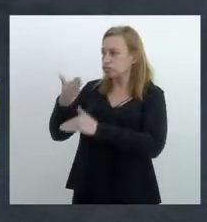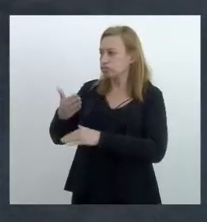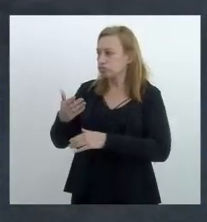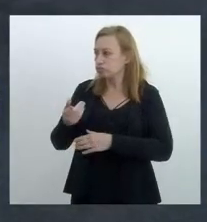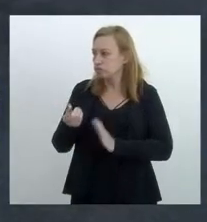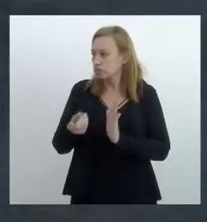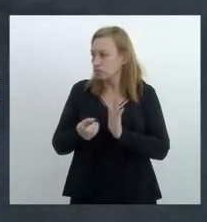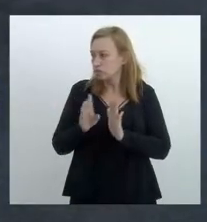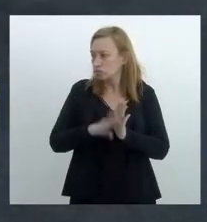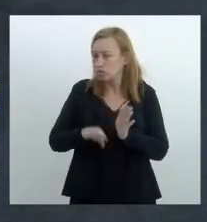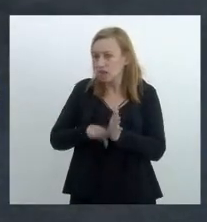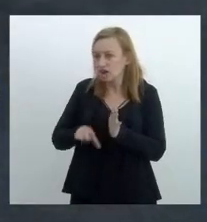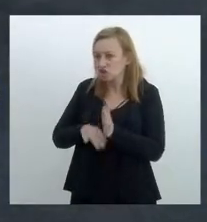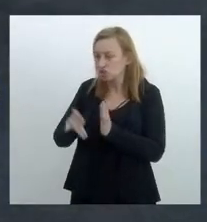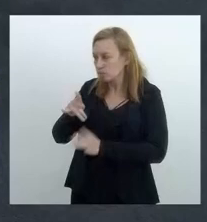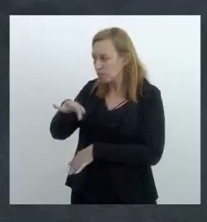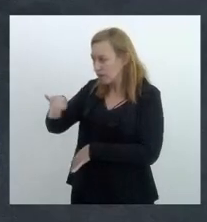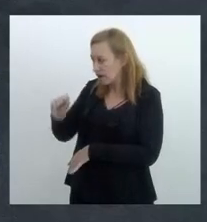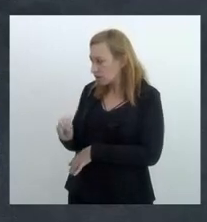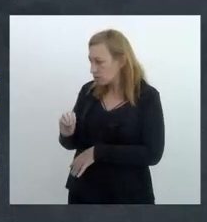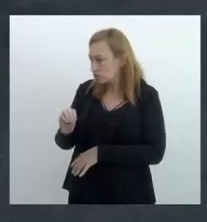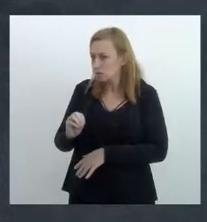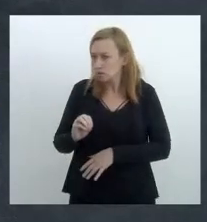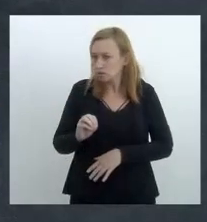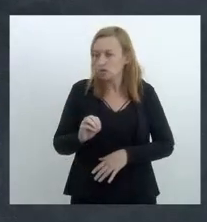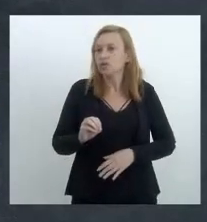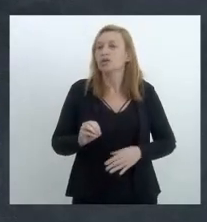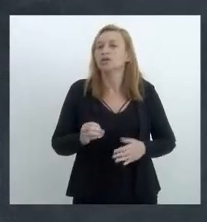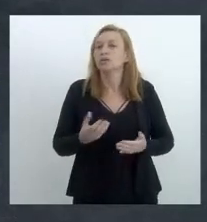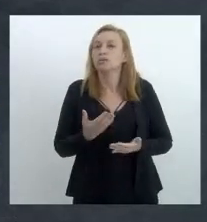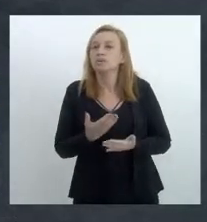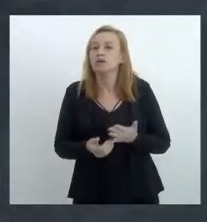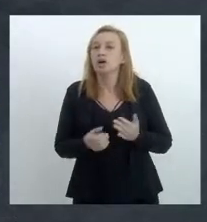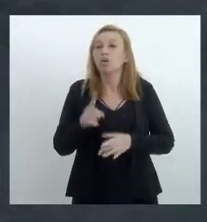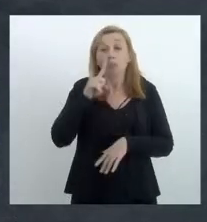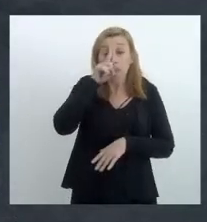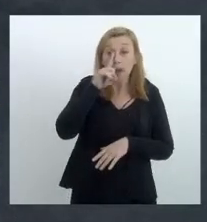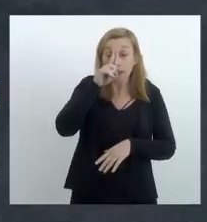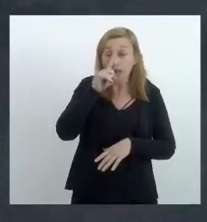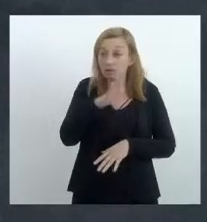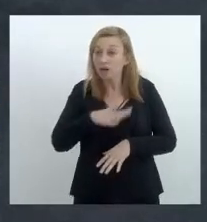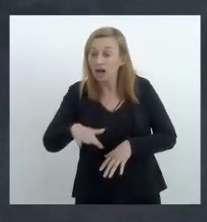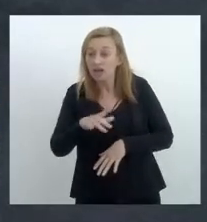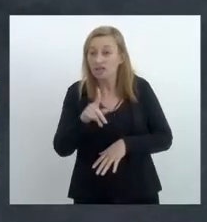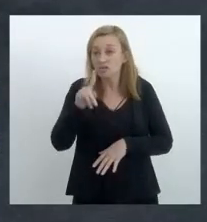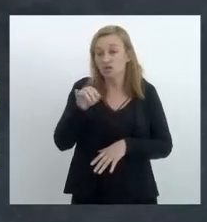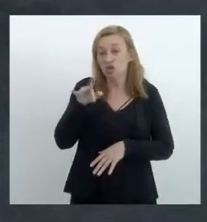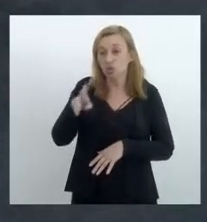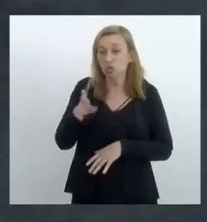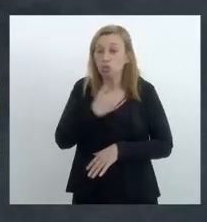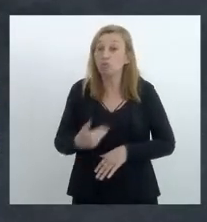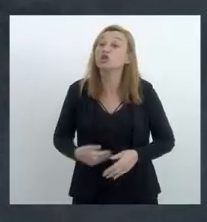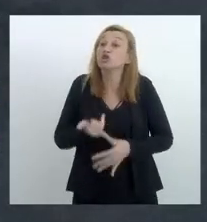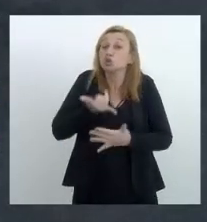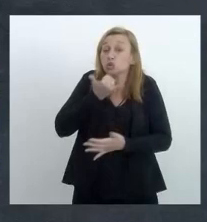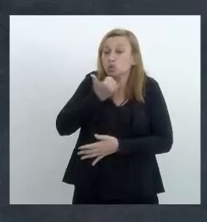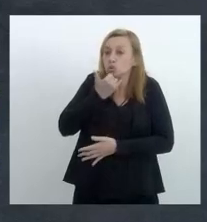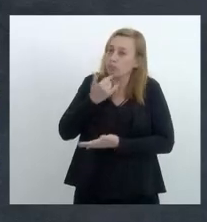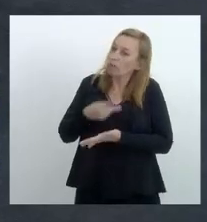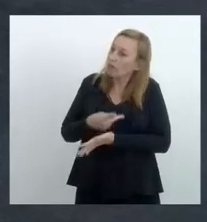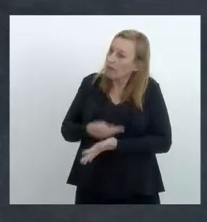abrirá espaço para a redução das taxas de juros, pois cairá o risco de insolvência do setor público. Desculpa, mas isso é uma